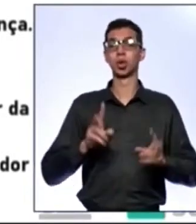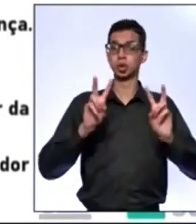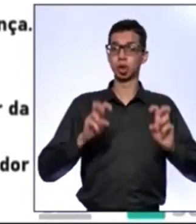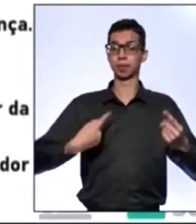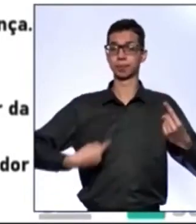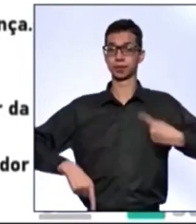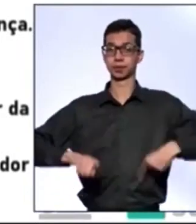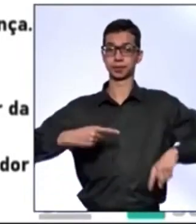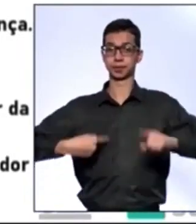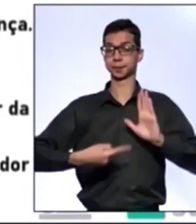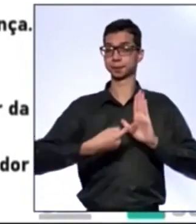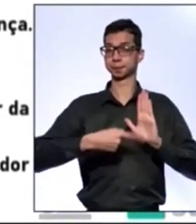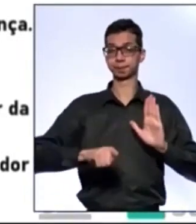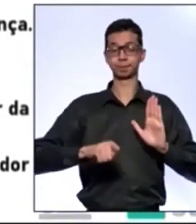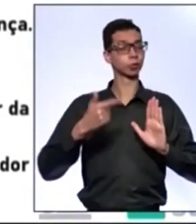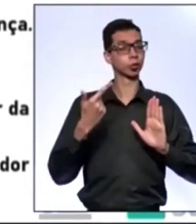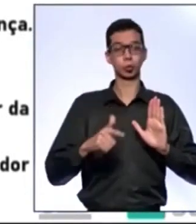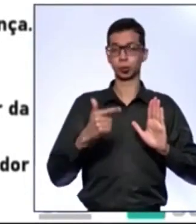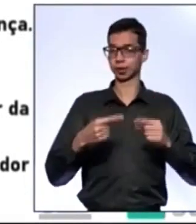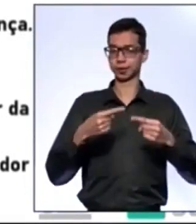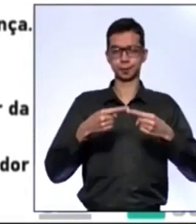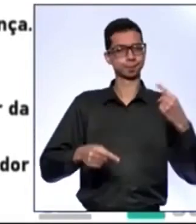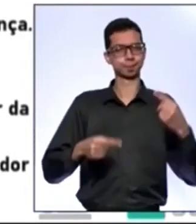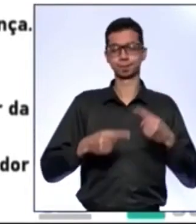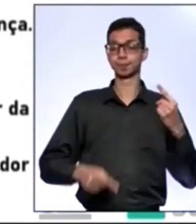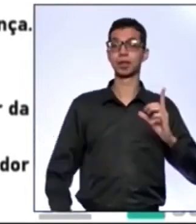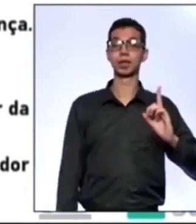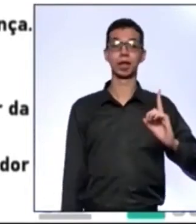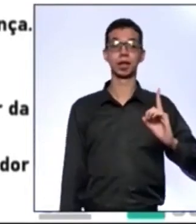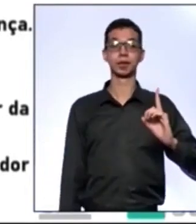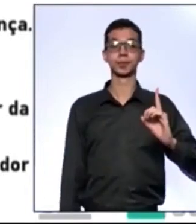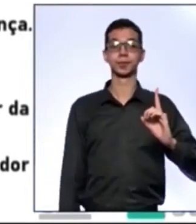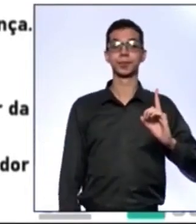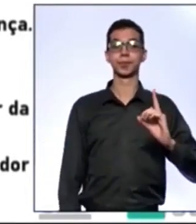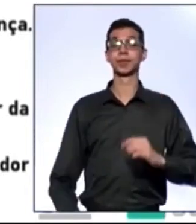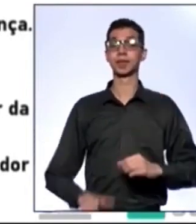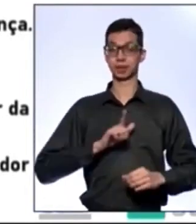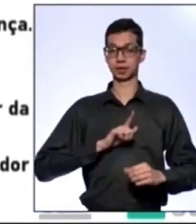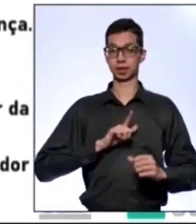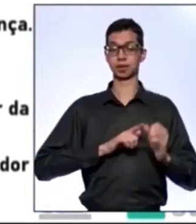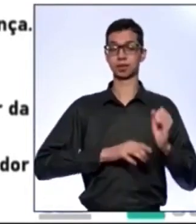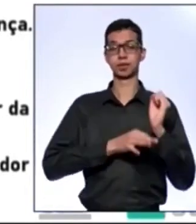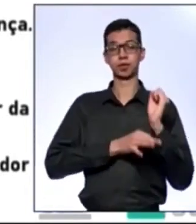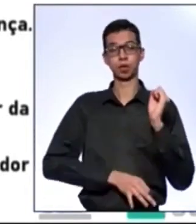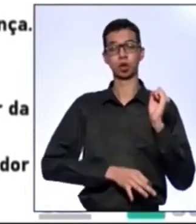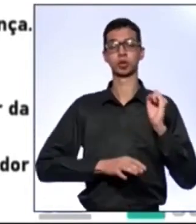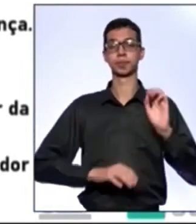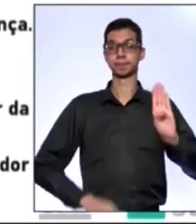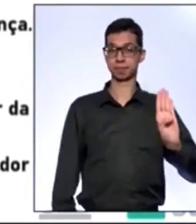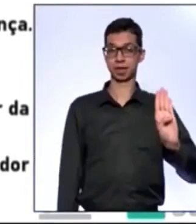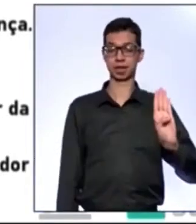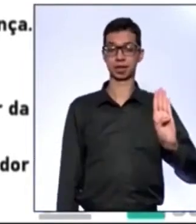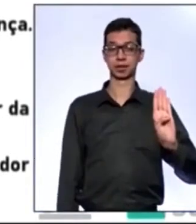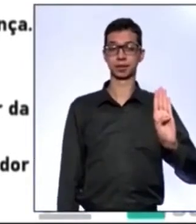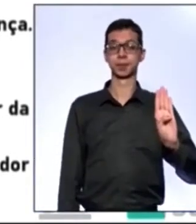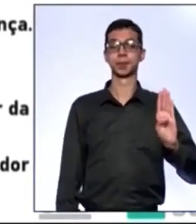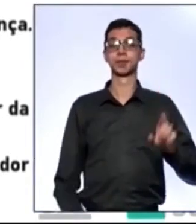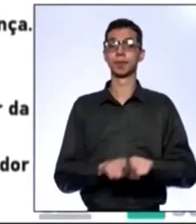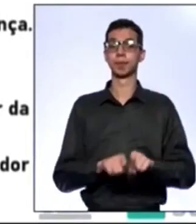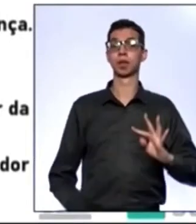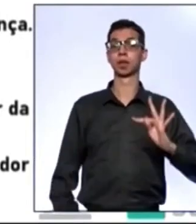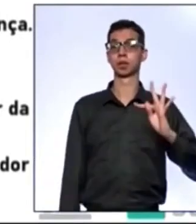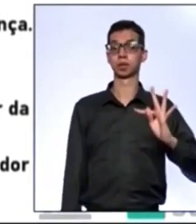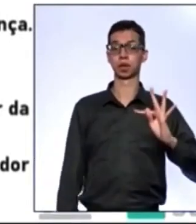imunológico aqui descrito. D, possui linfócitos B e T que neutralizam o agente causador da doença?